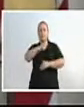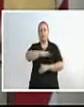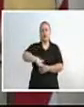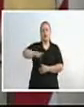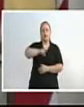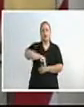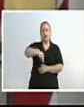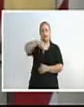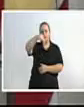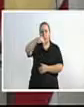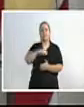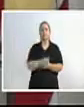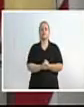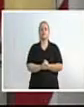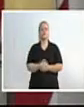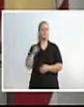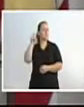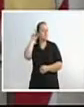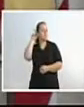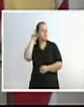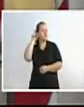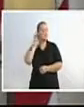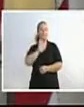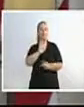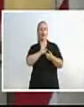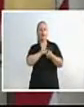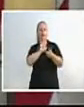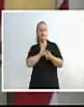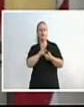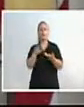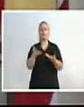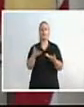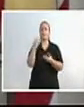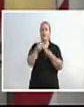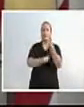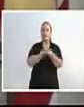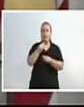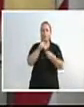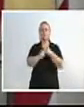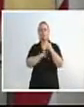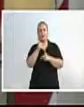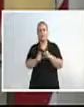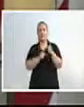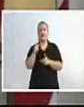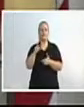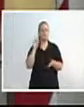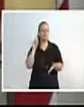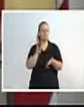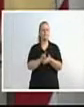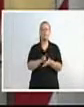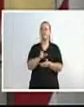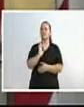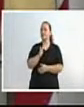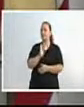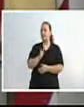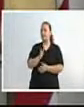município, que o vereador Yantos Mantel aqui fez um bonito relato sobre tudo o que vem acontecendo, sobre tudo o que aconteceu,